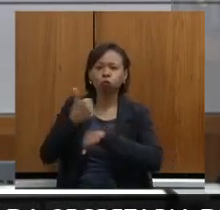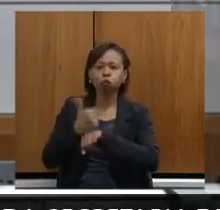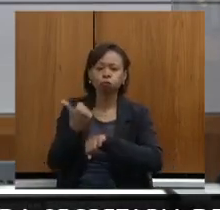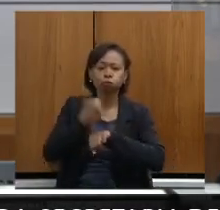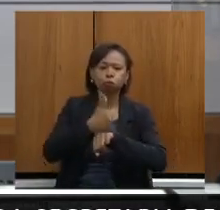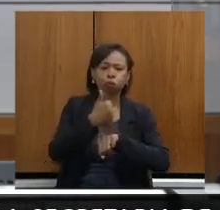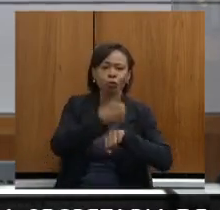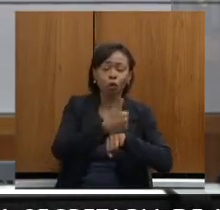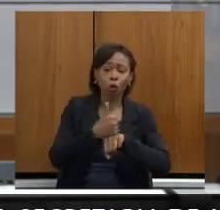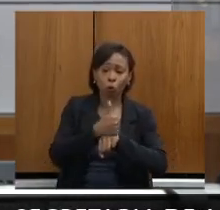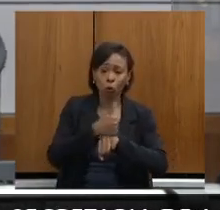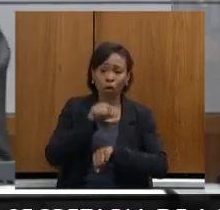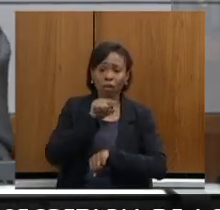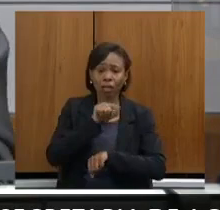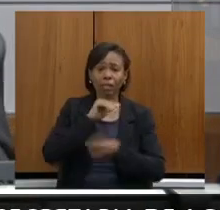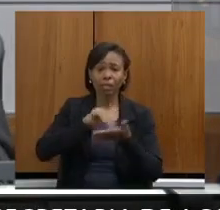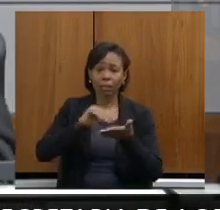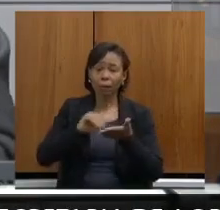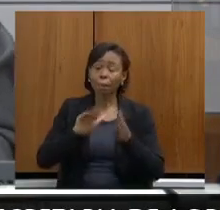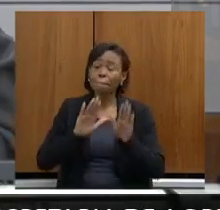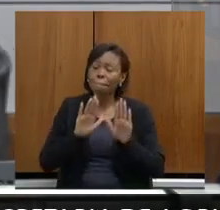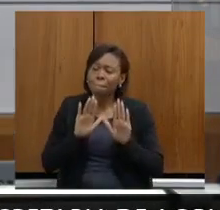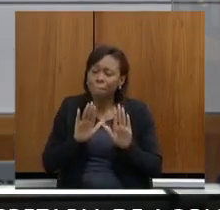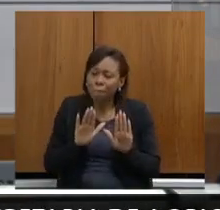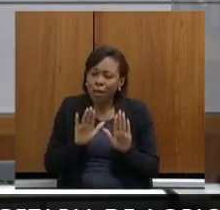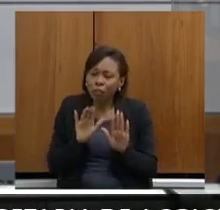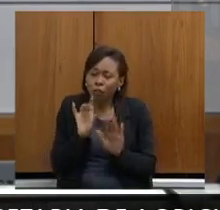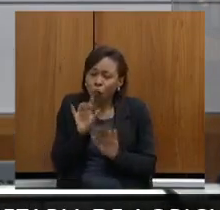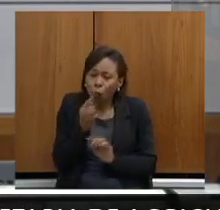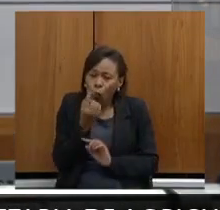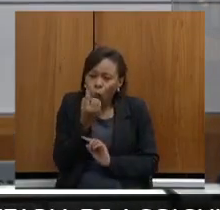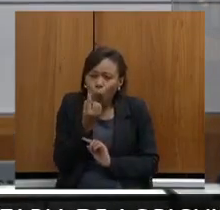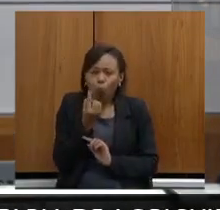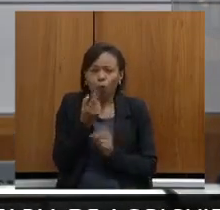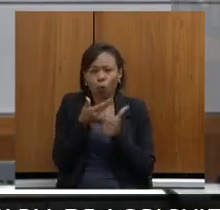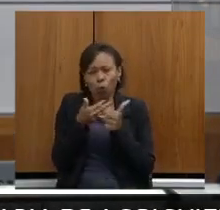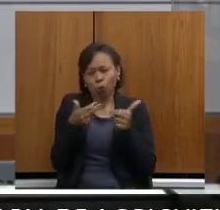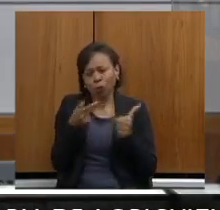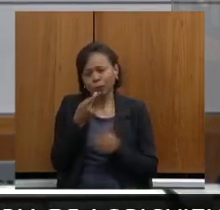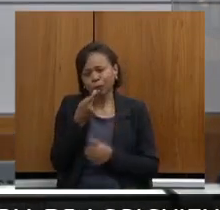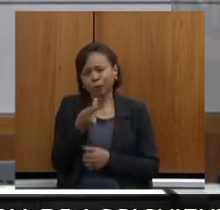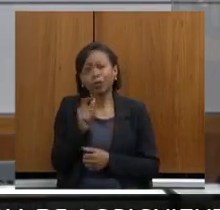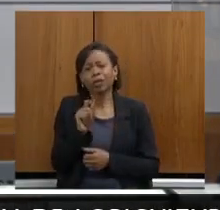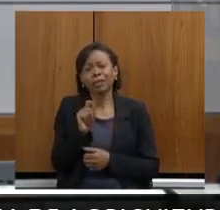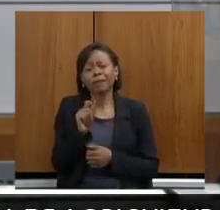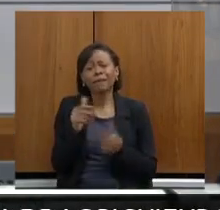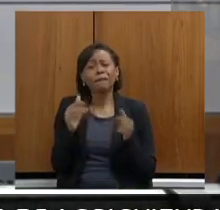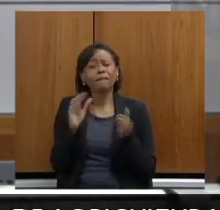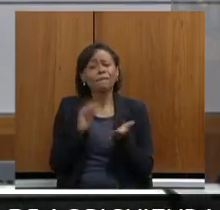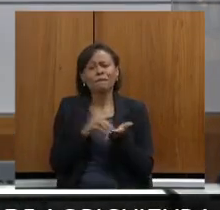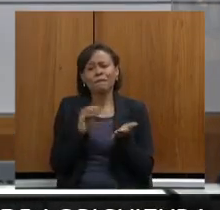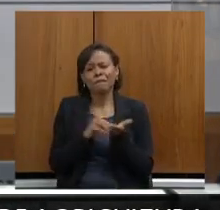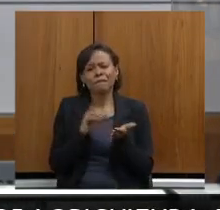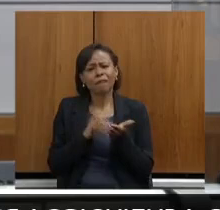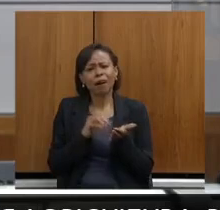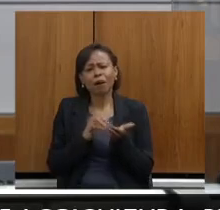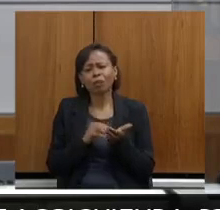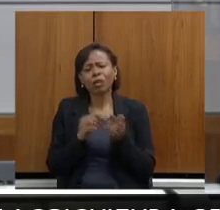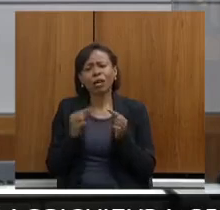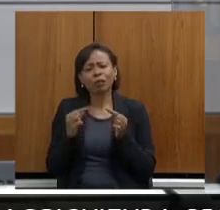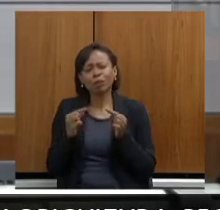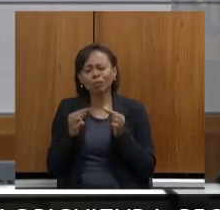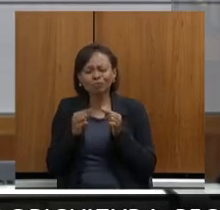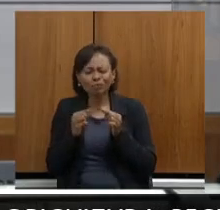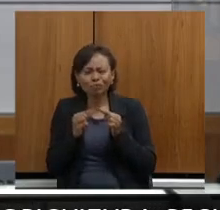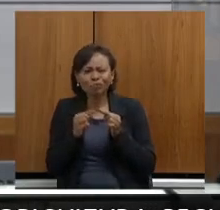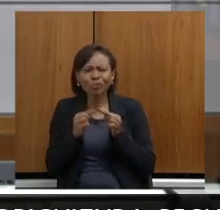único único porém que eu faço da secretaria hoje é uma é uma falta de sintonia talvez não por causa da senhora